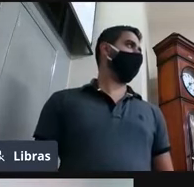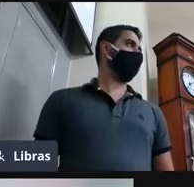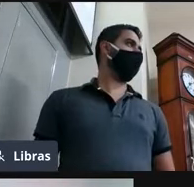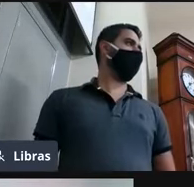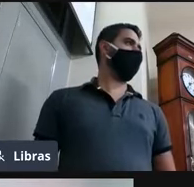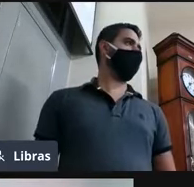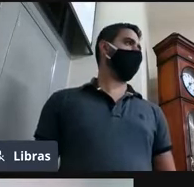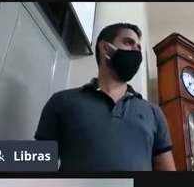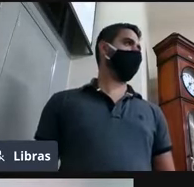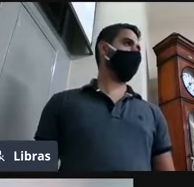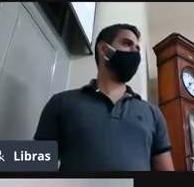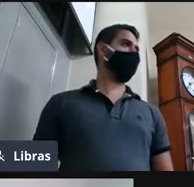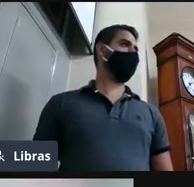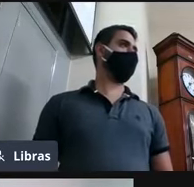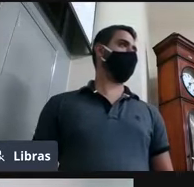justificativas.